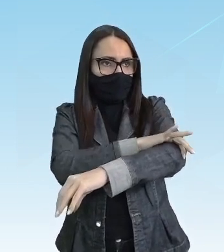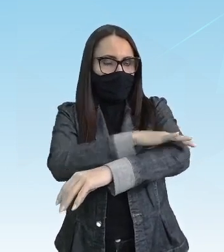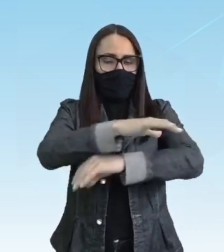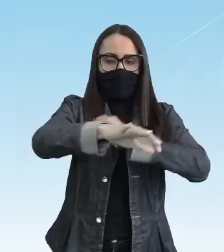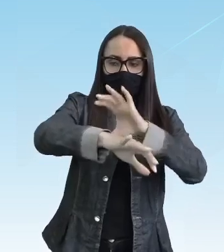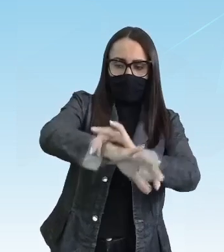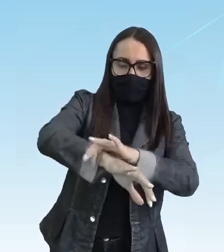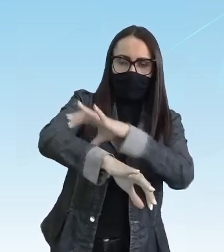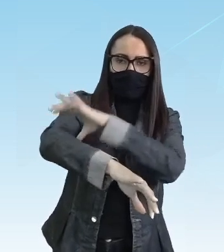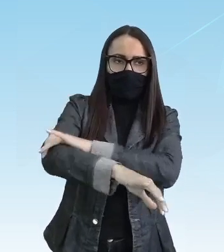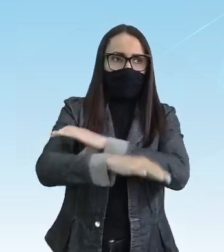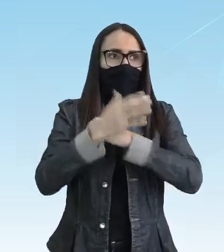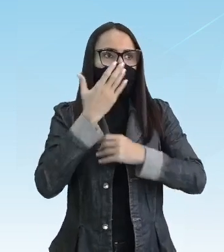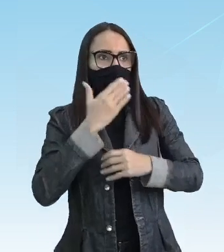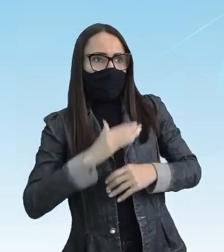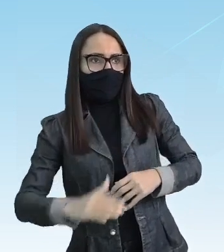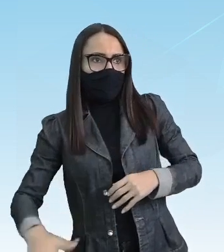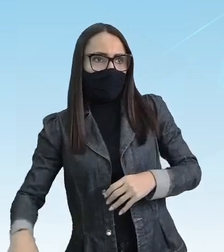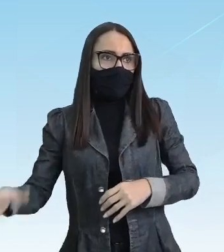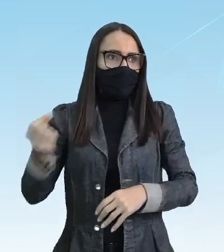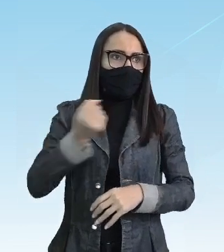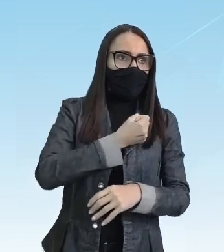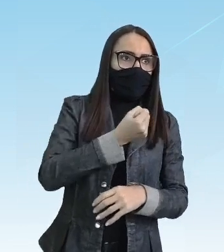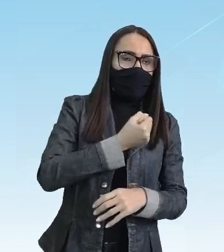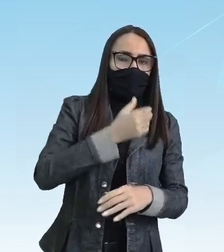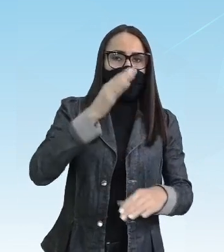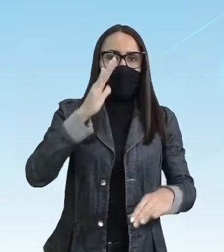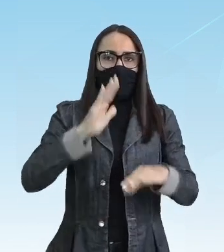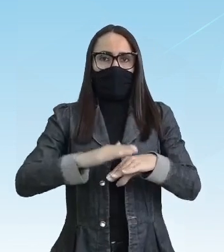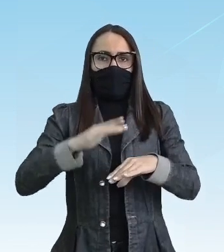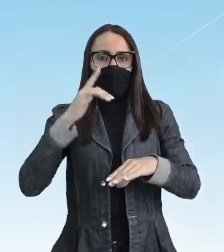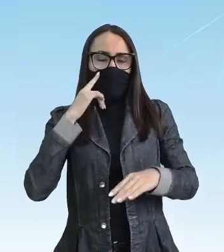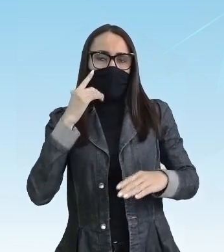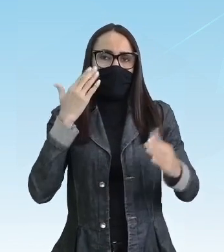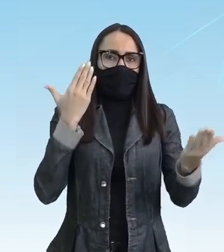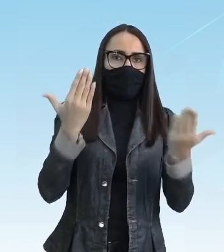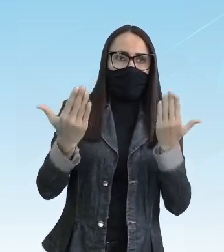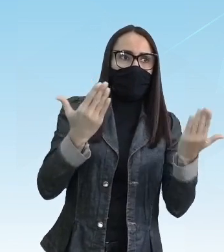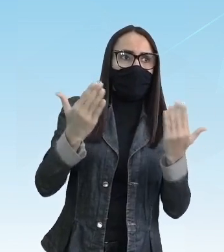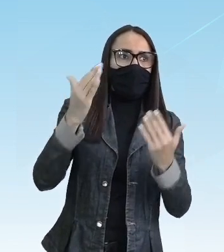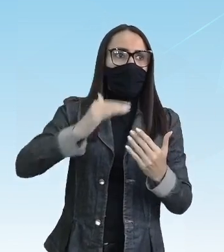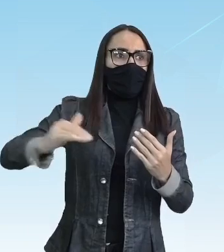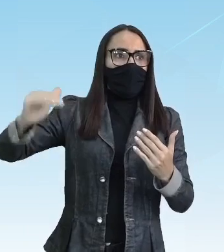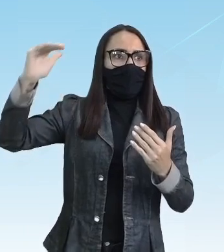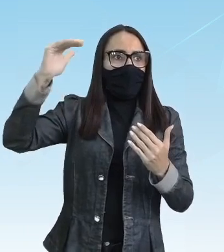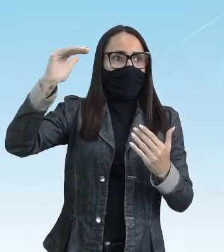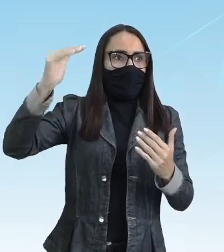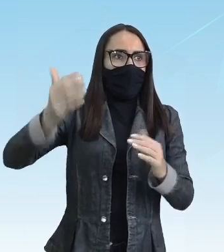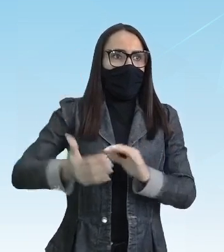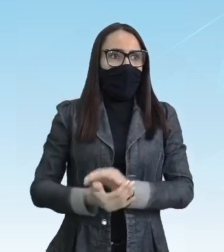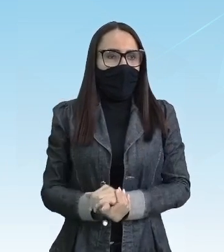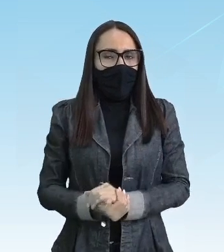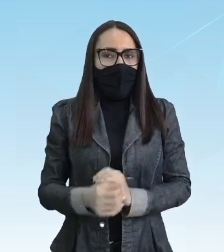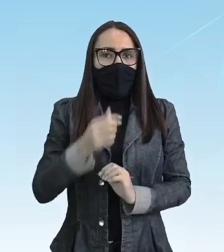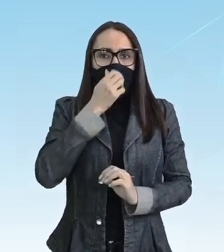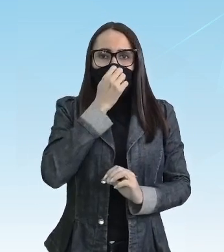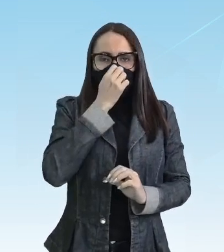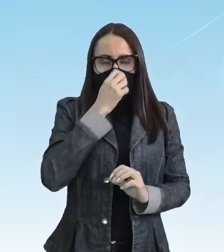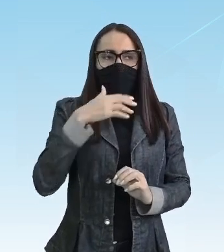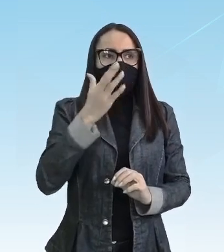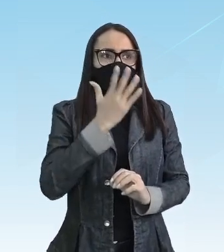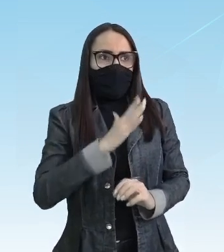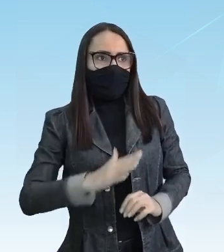crianças, o número de ossos é maior do que nos adultos. Olha só. Nas